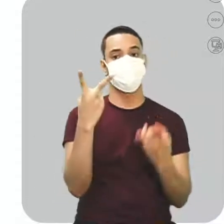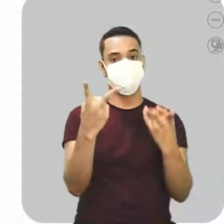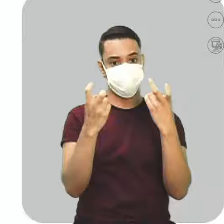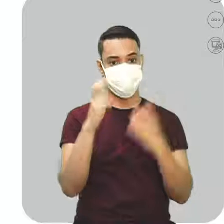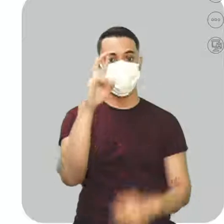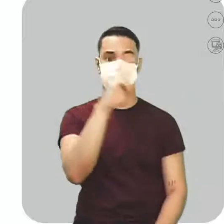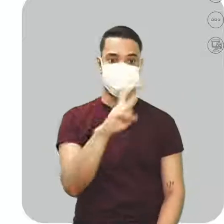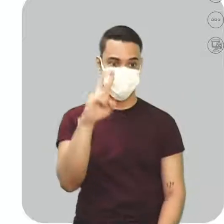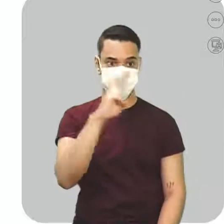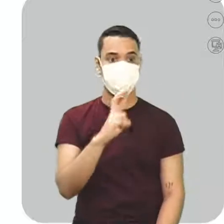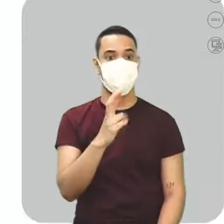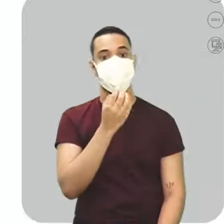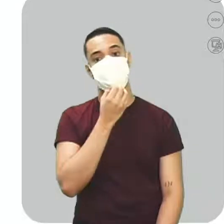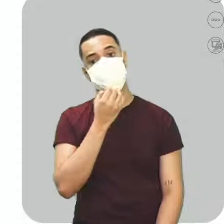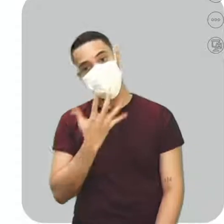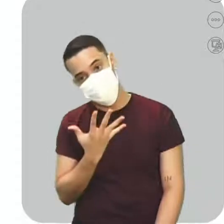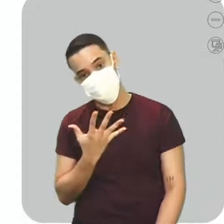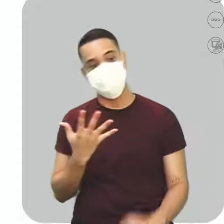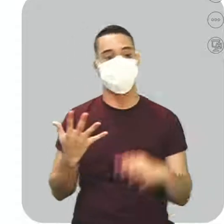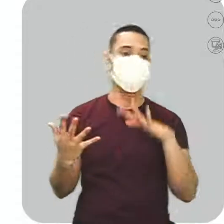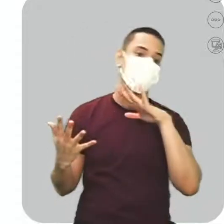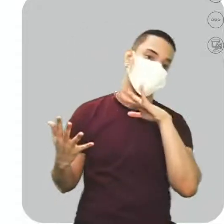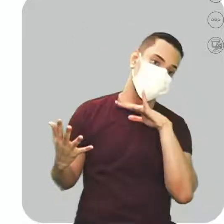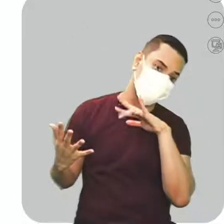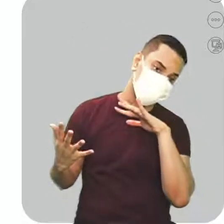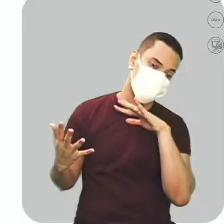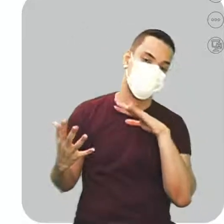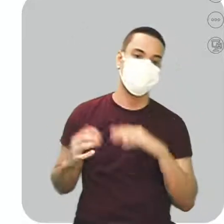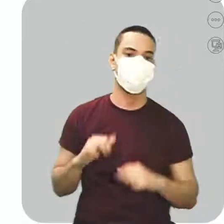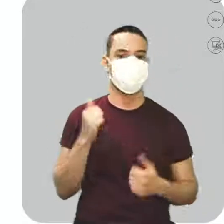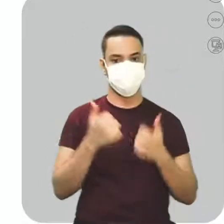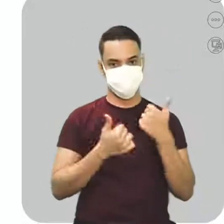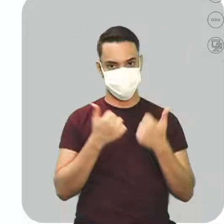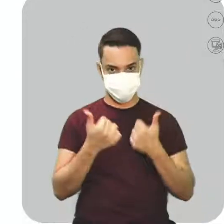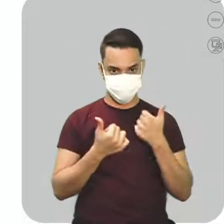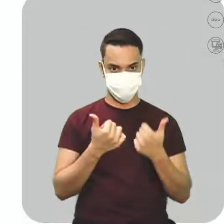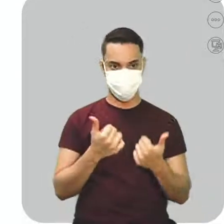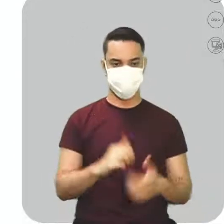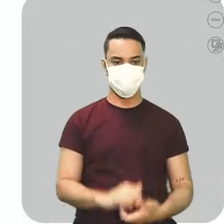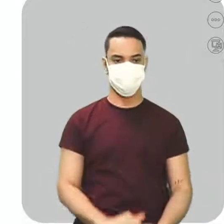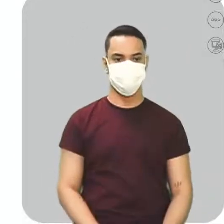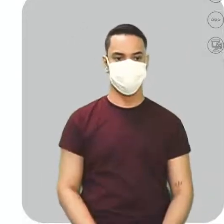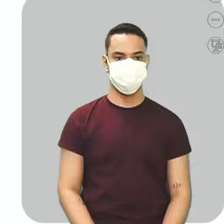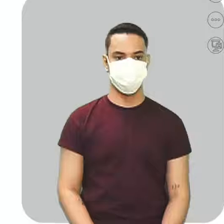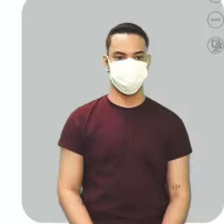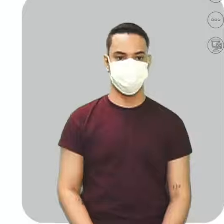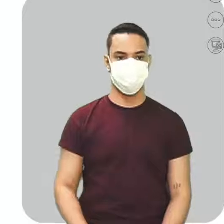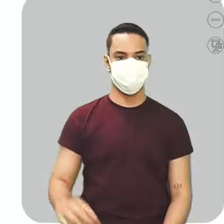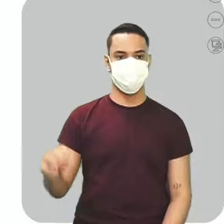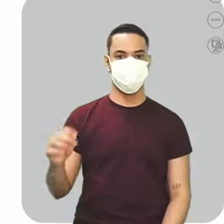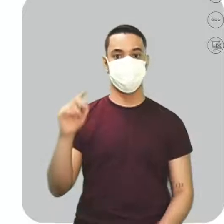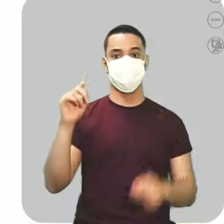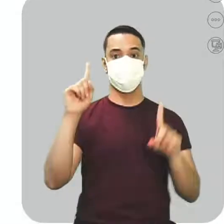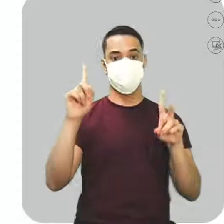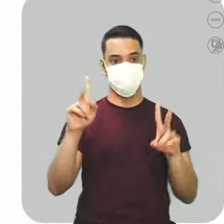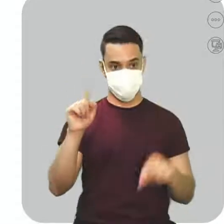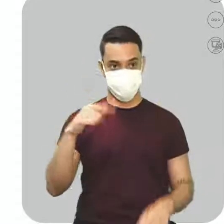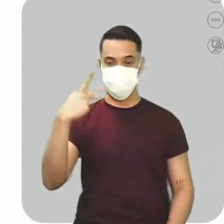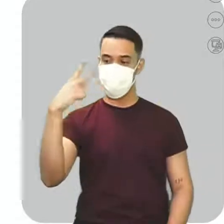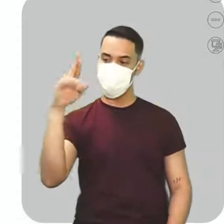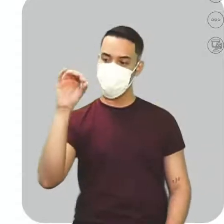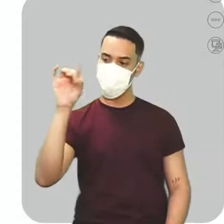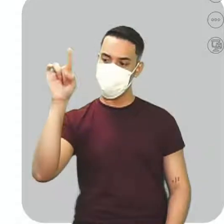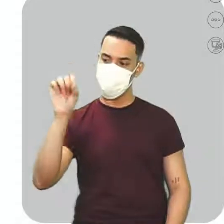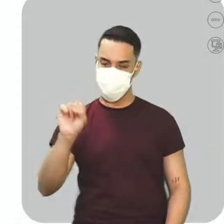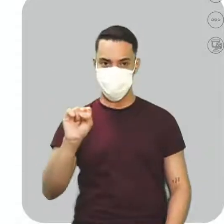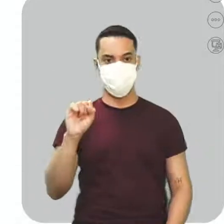é bom e o lado ruim. Belezinha? Aqui a gente fala aqui que é o prós e